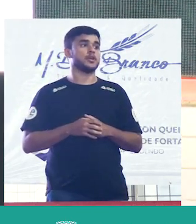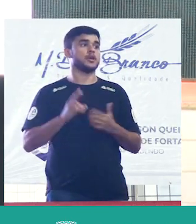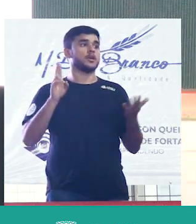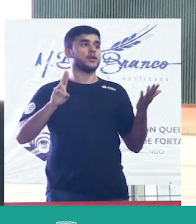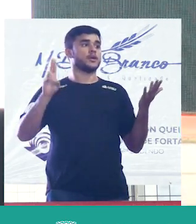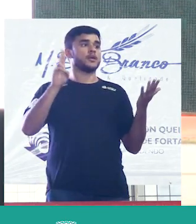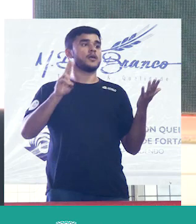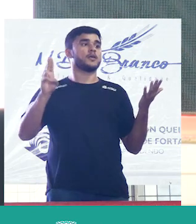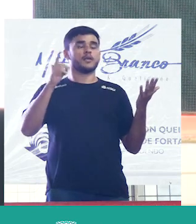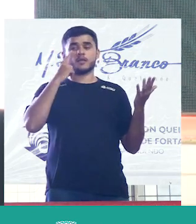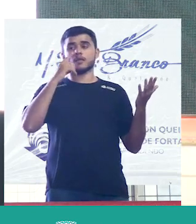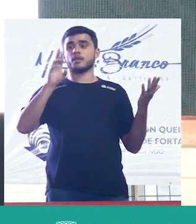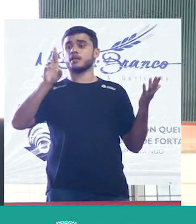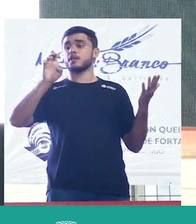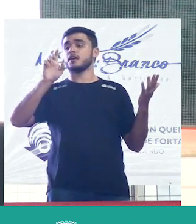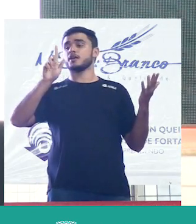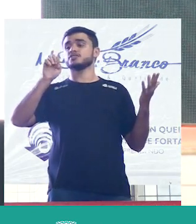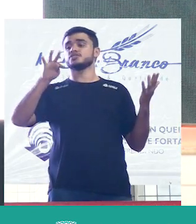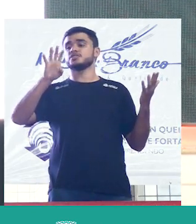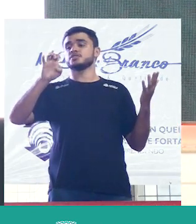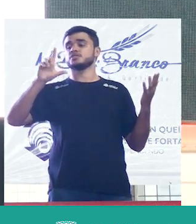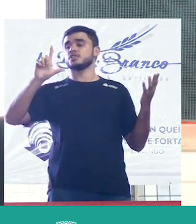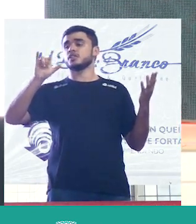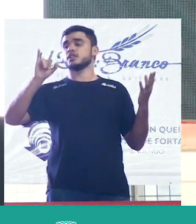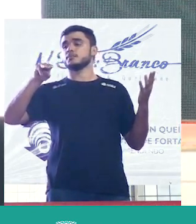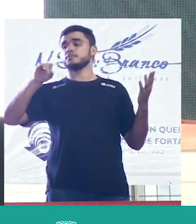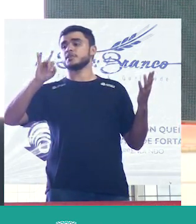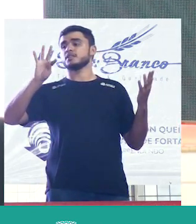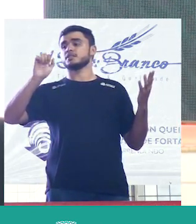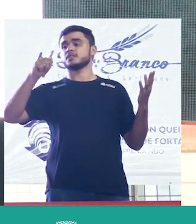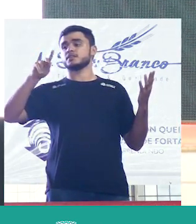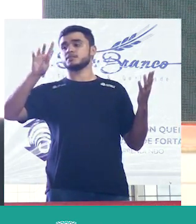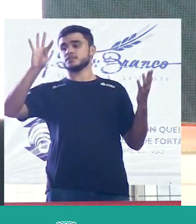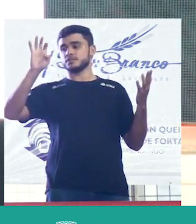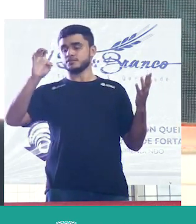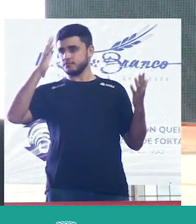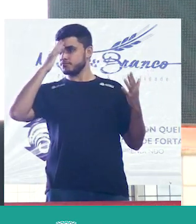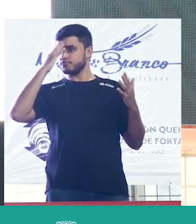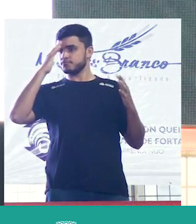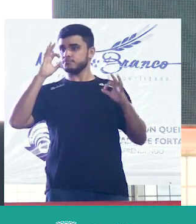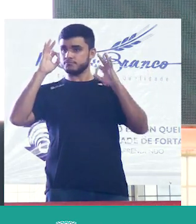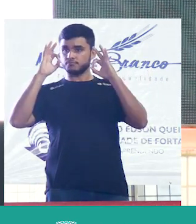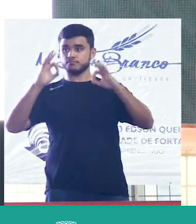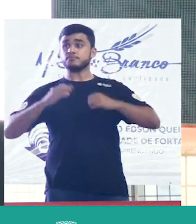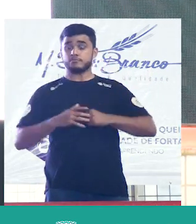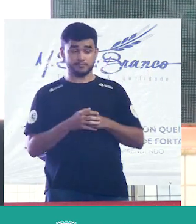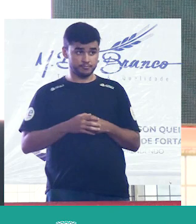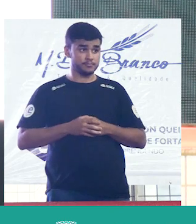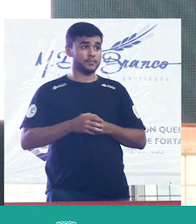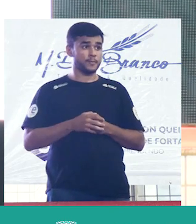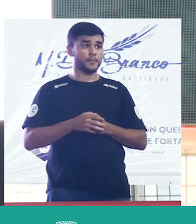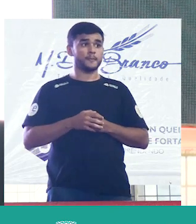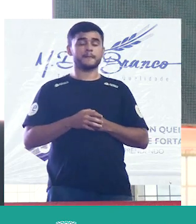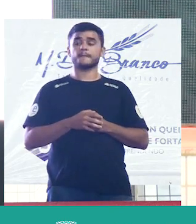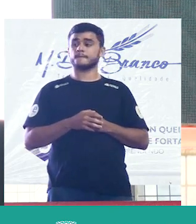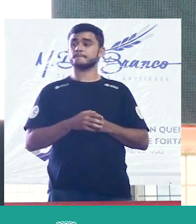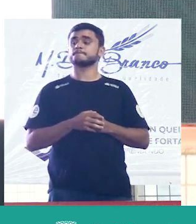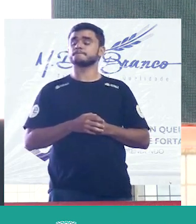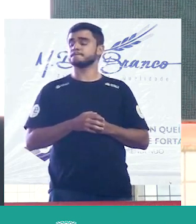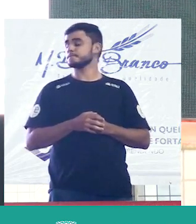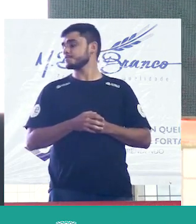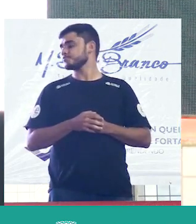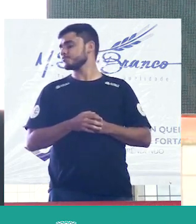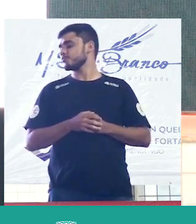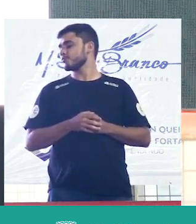chamado reagente limitante. Tem o excesso e tem o outro que é o limitante. Nós trabalhamos com o